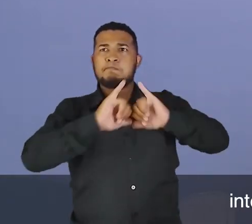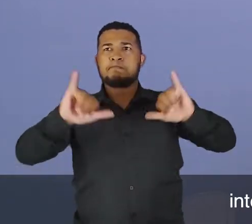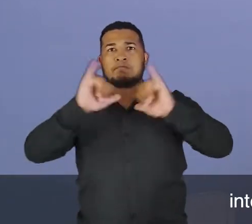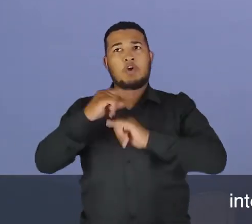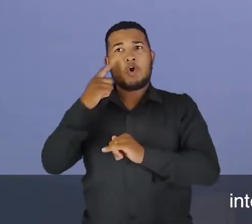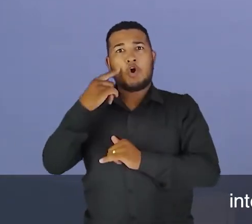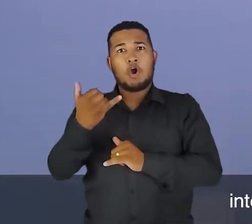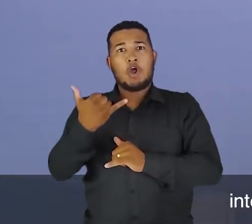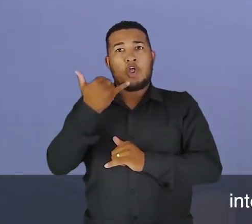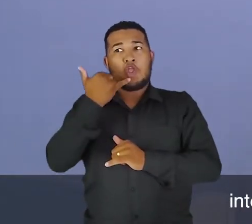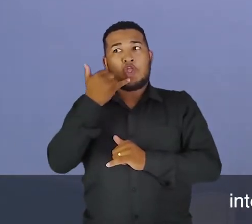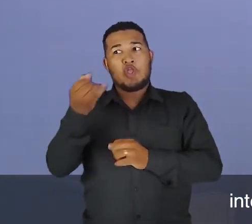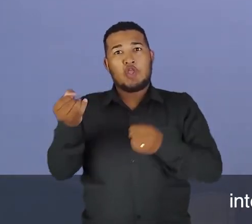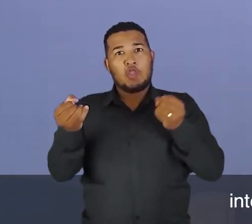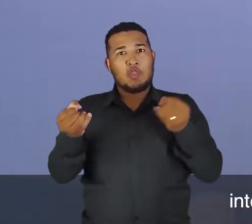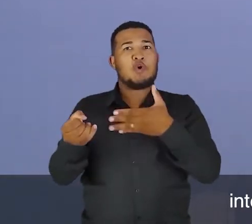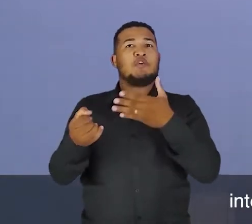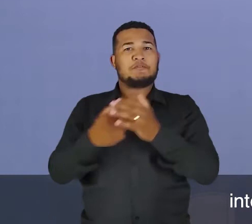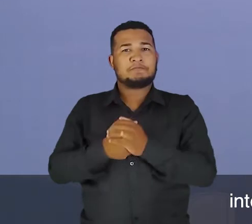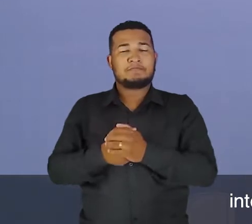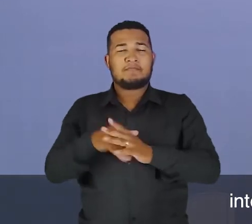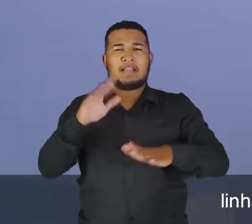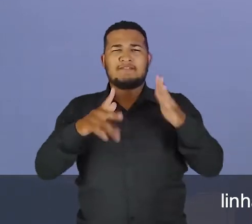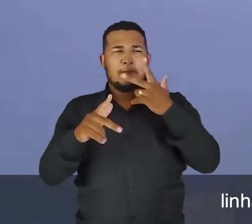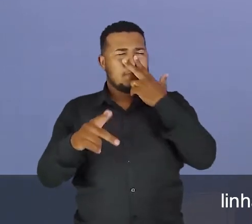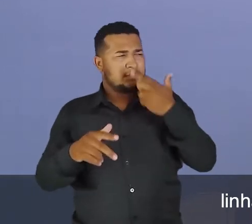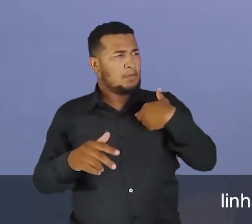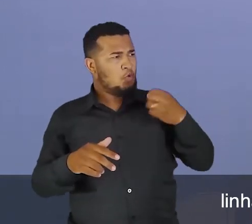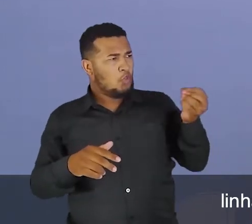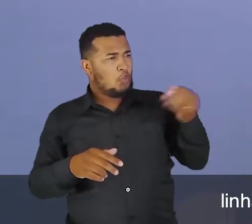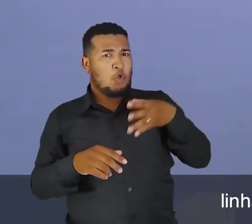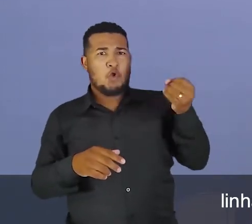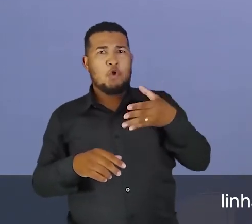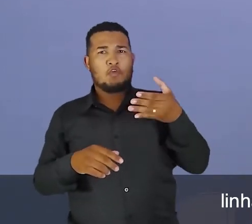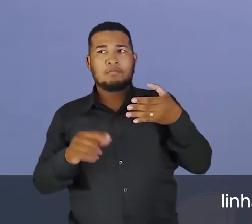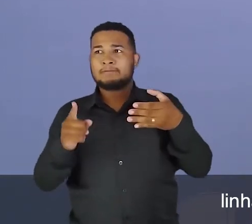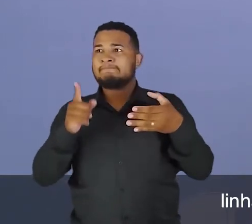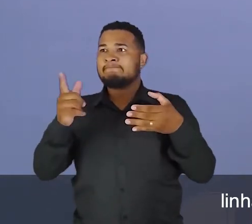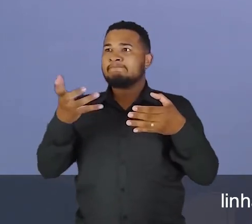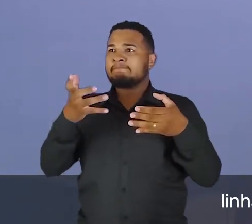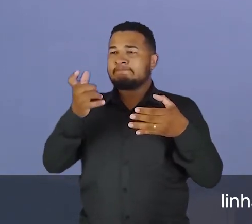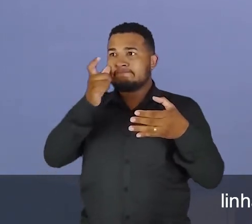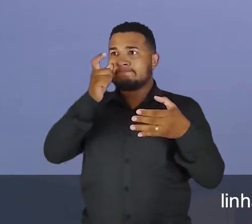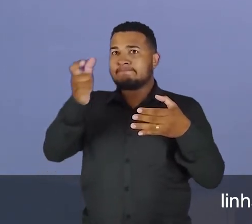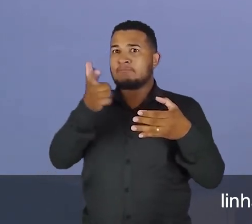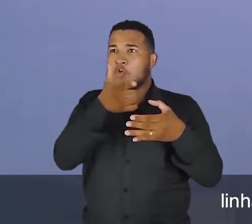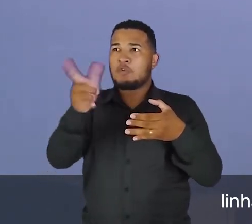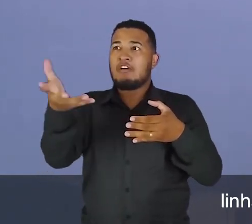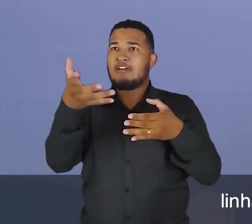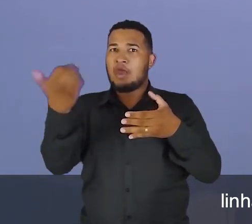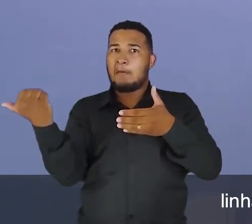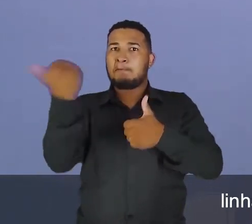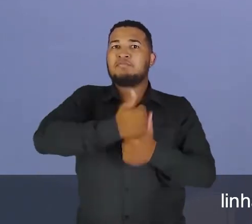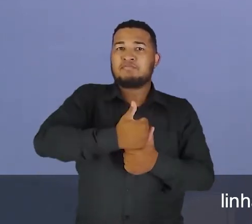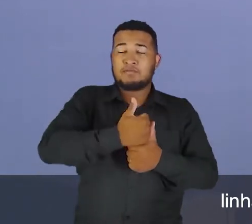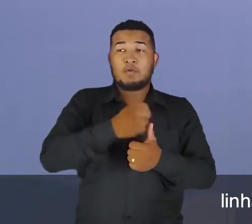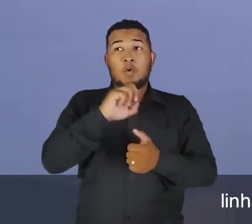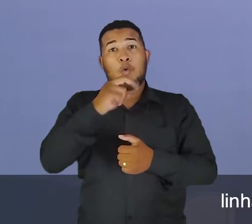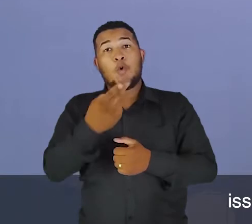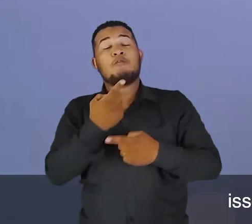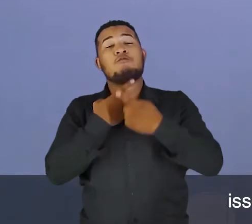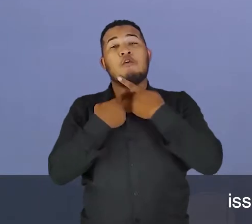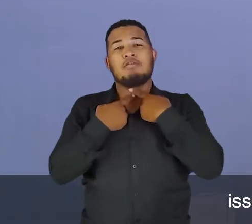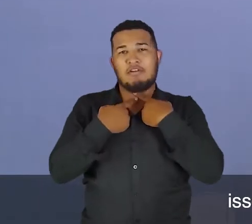um novo modelo. Mesmo que o seu seja a última linha, você ainda sim quer fazer a troca, ou pelo menos